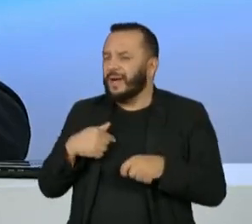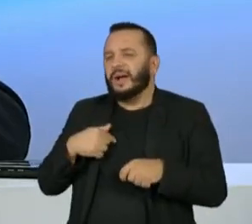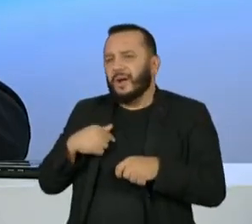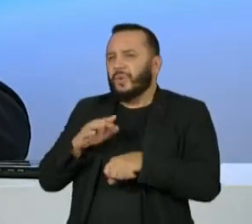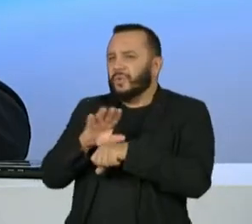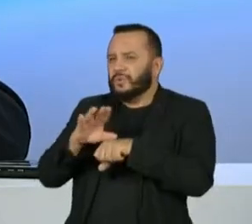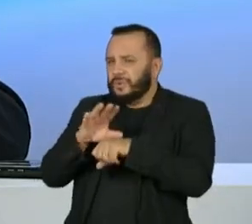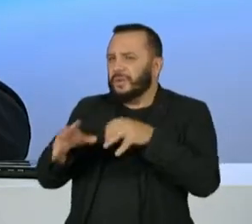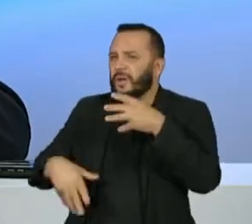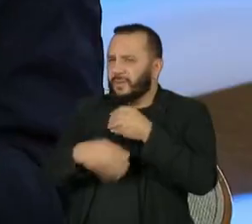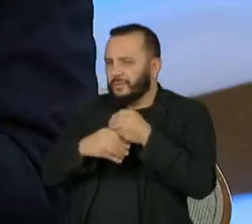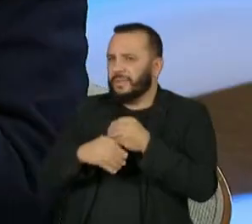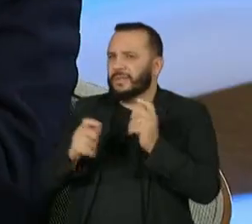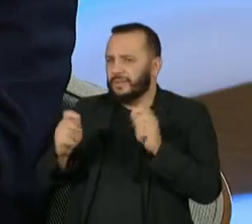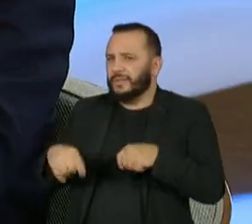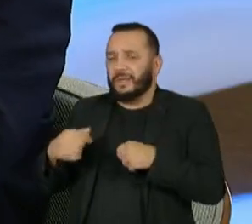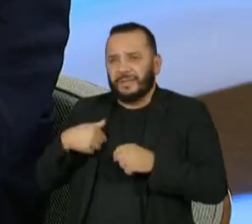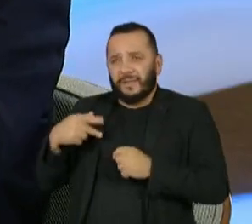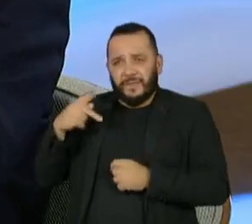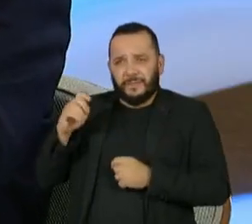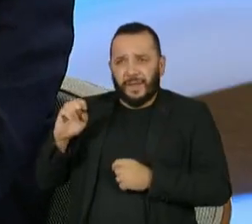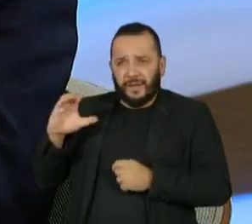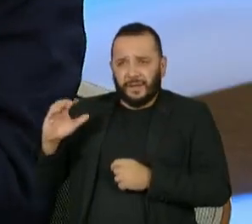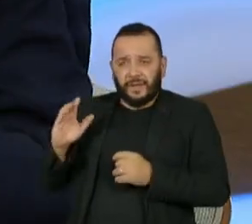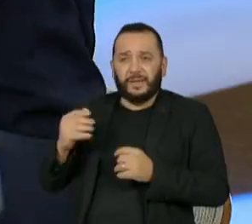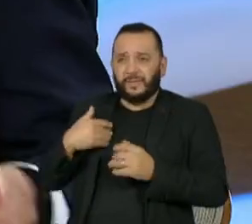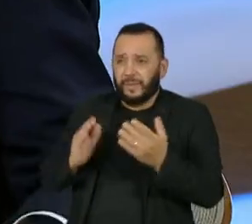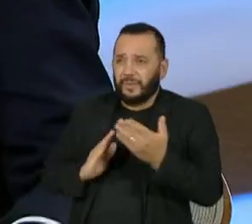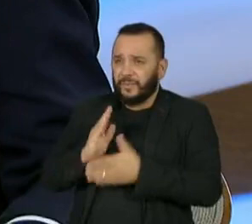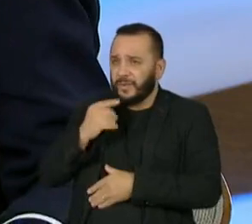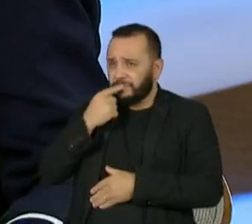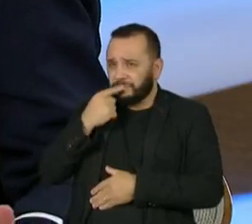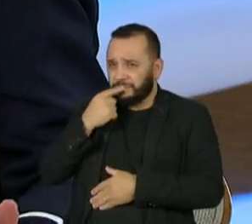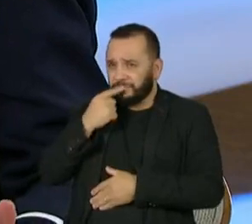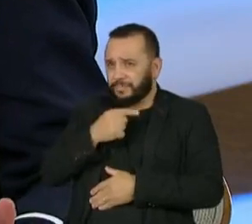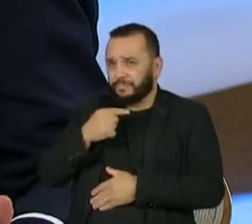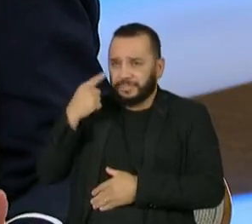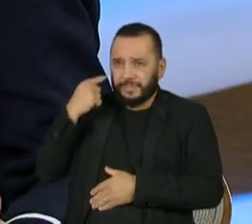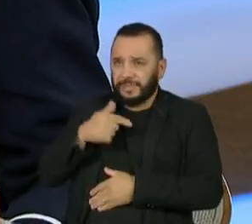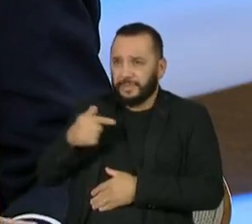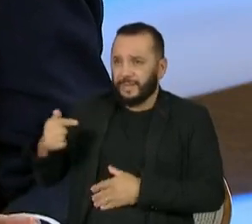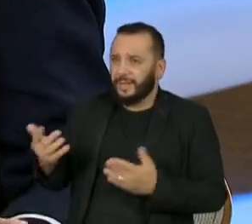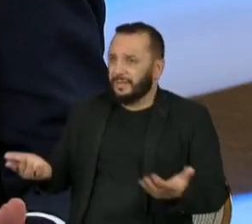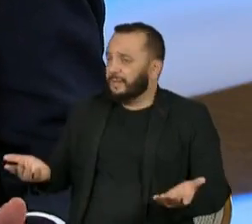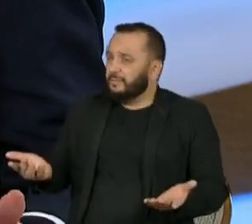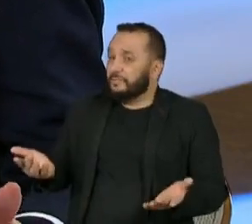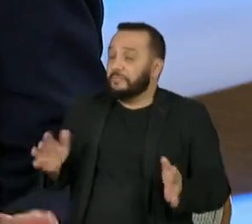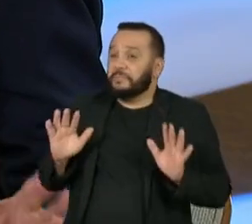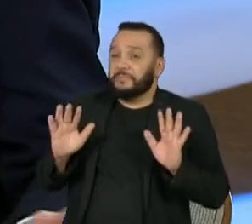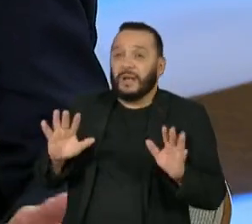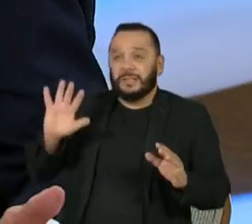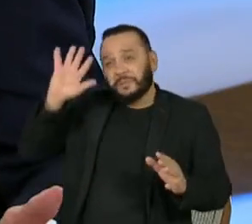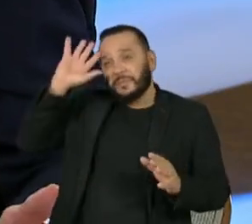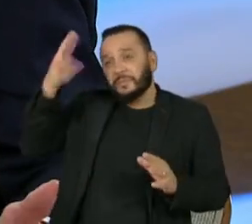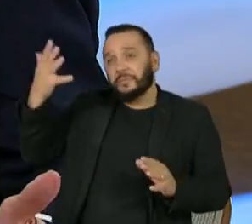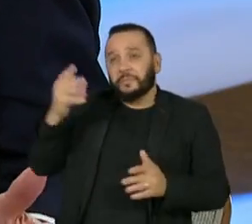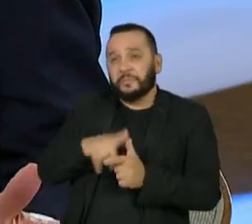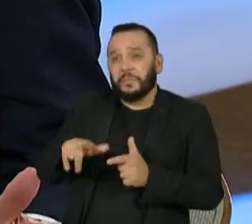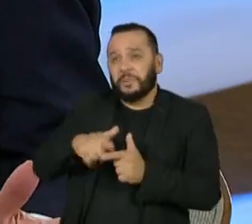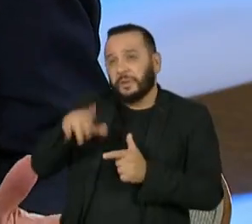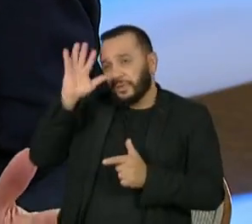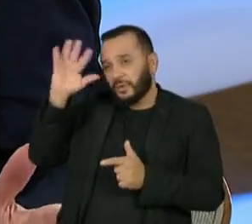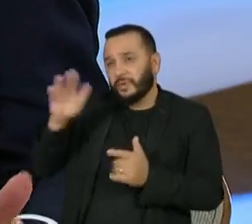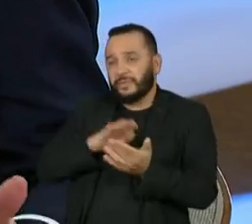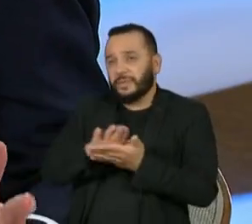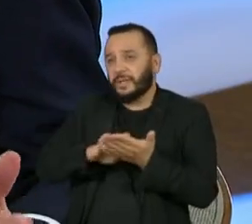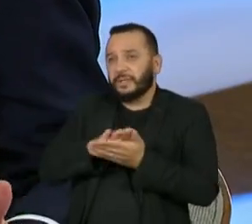aprovada na semana Então não é isso que que resolve o problema quer dizer o que você precisa ter